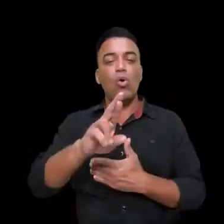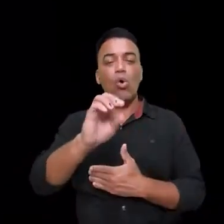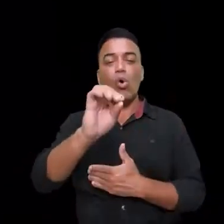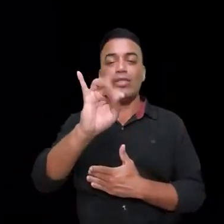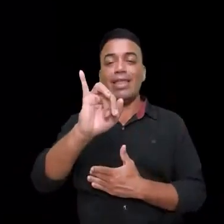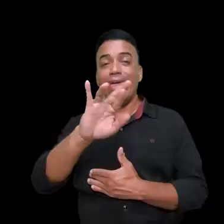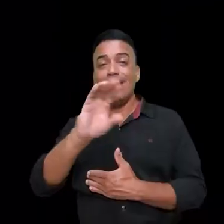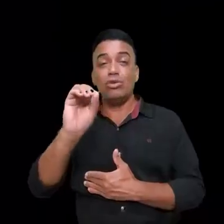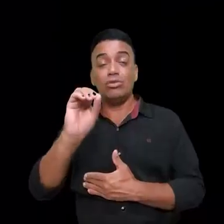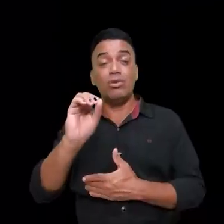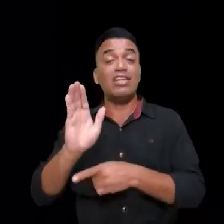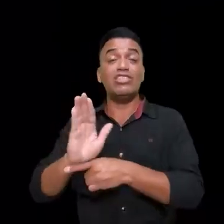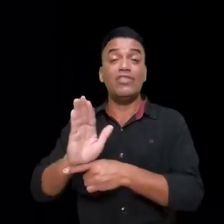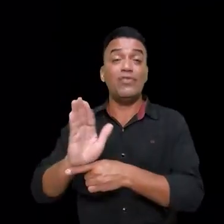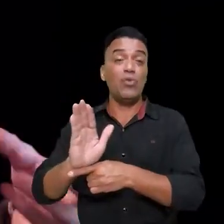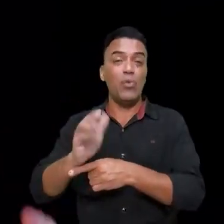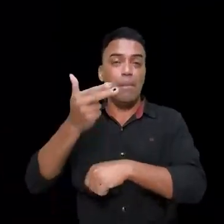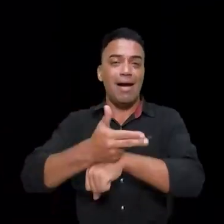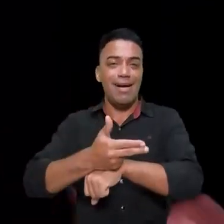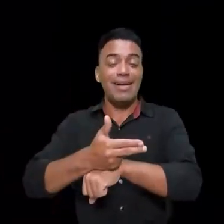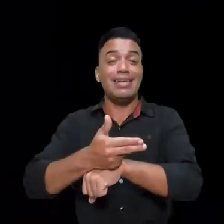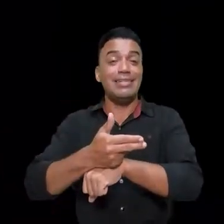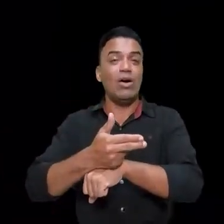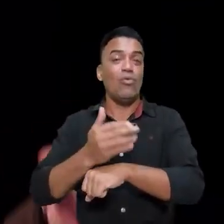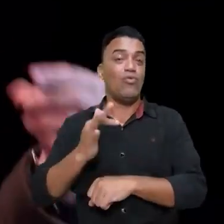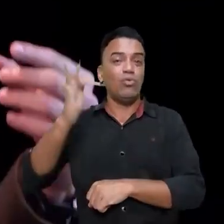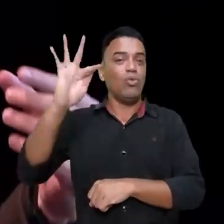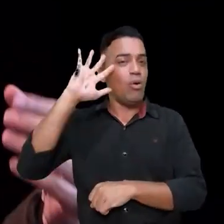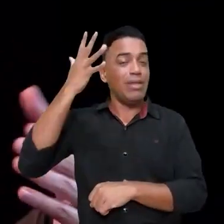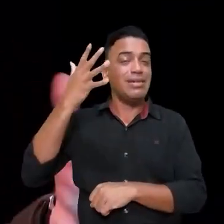vontade de filmá-los, todos. Antes que o Amanhã Aconteça é um longa,